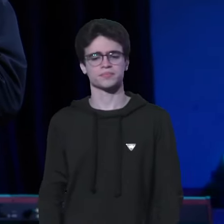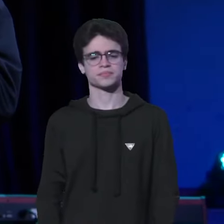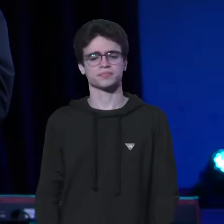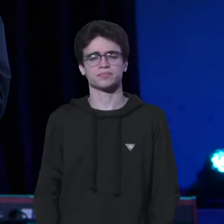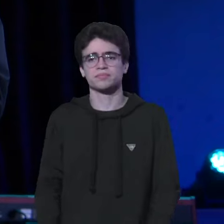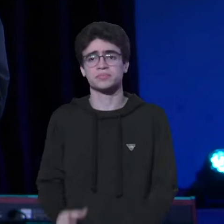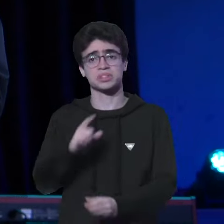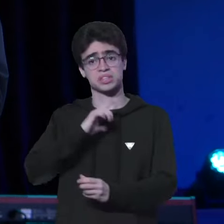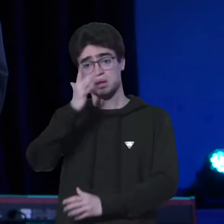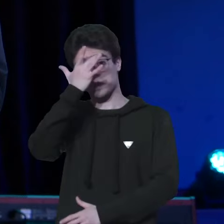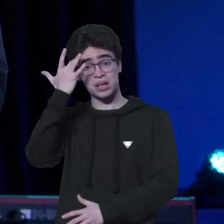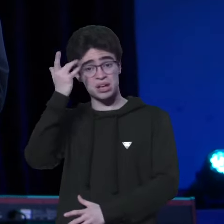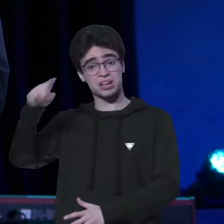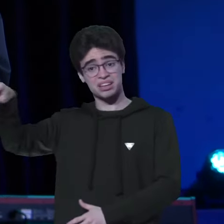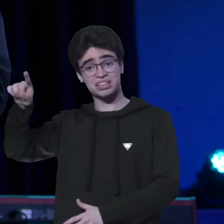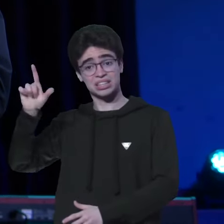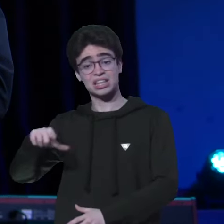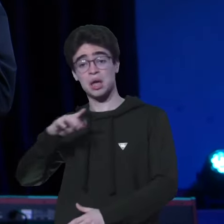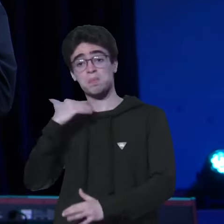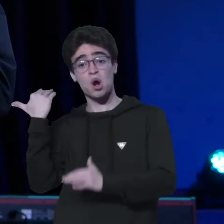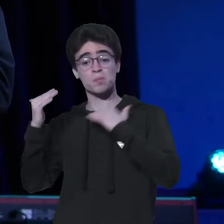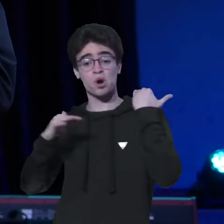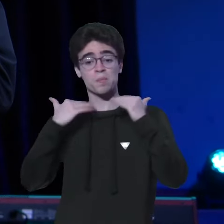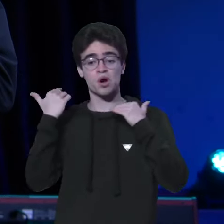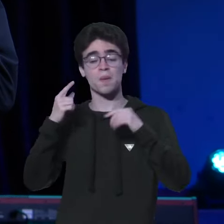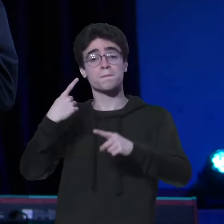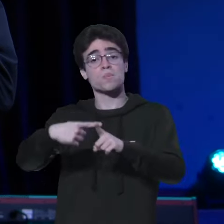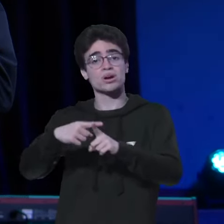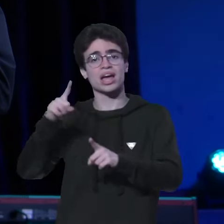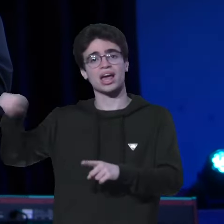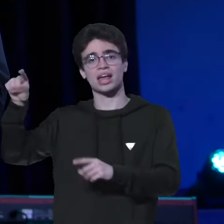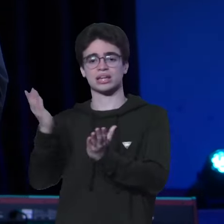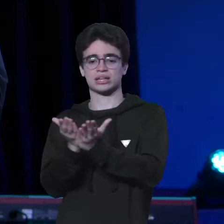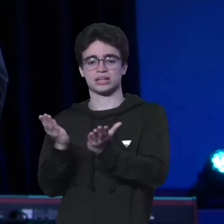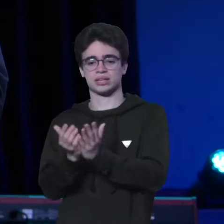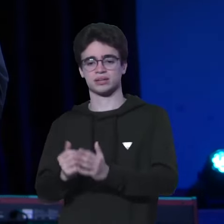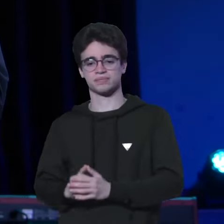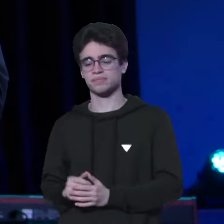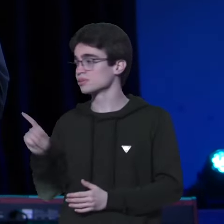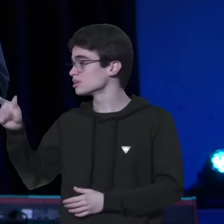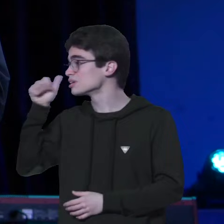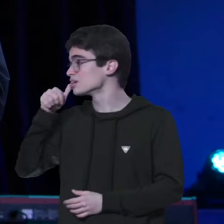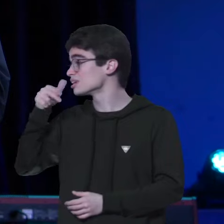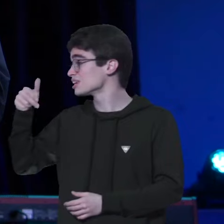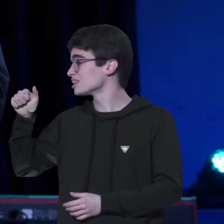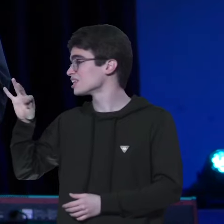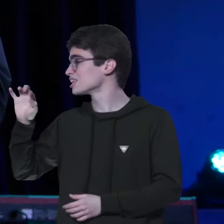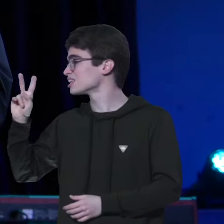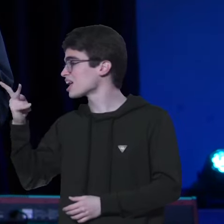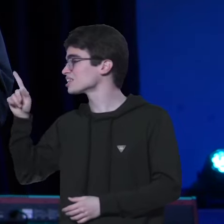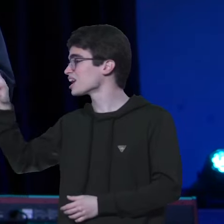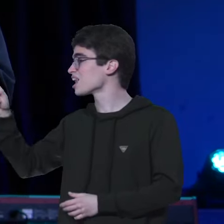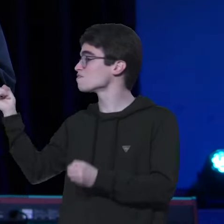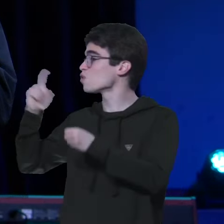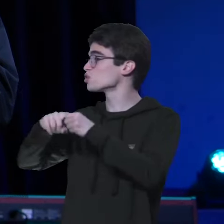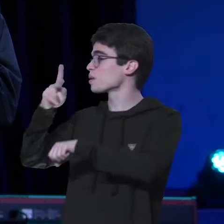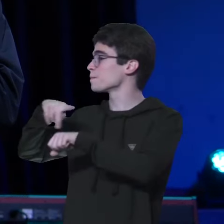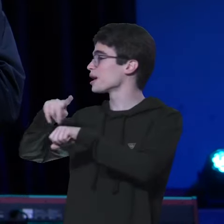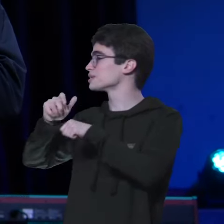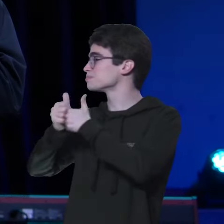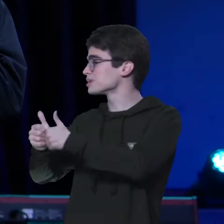Tem gente morrendo por ser cristão em outros países. A Nath está aqui, acabou de voltar de país perseguido. Dá um tchauzinho aí, Nath.